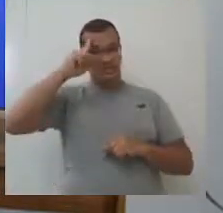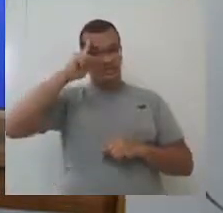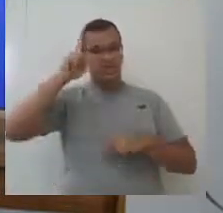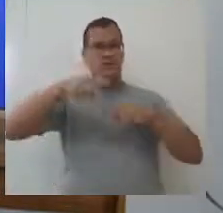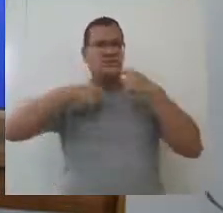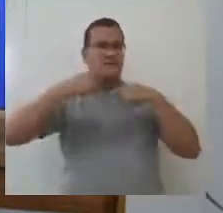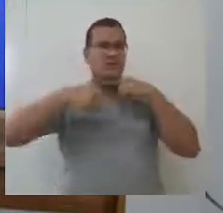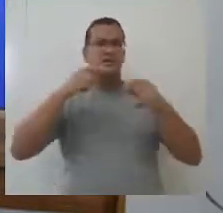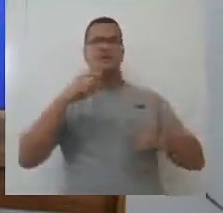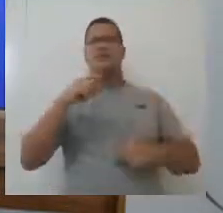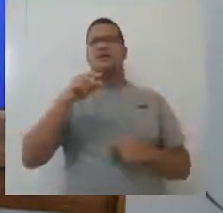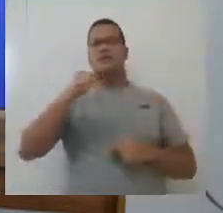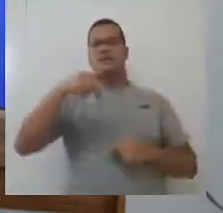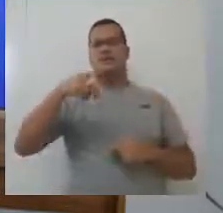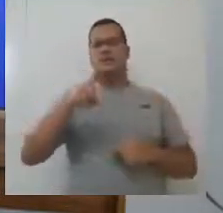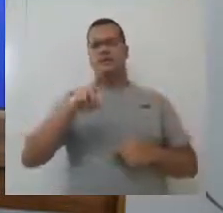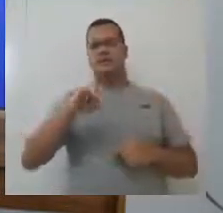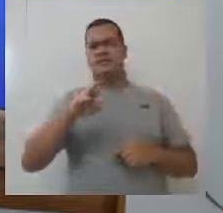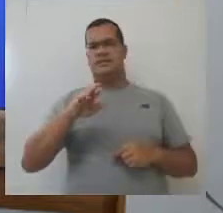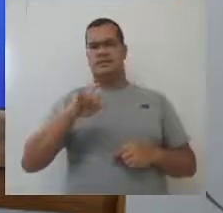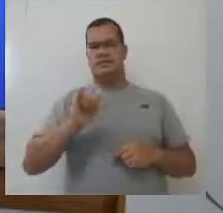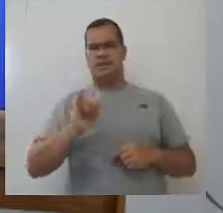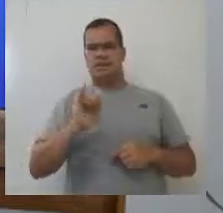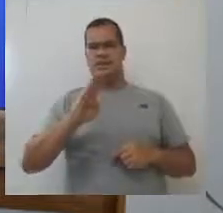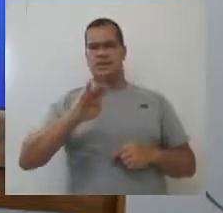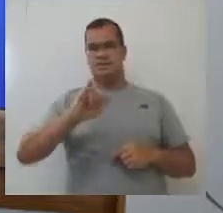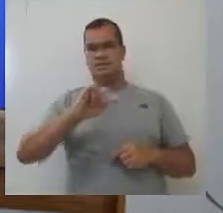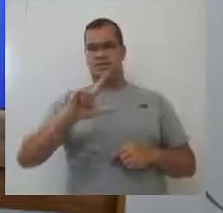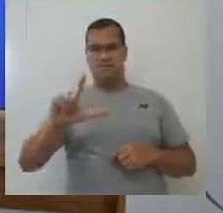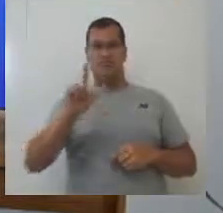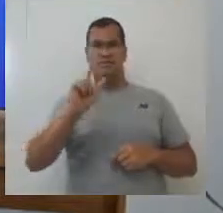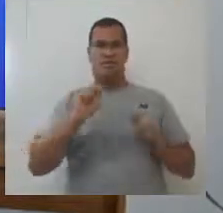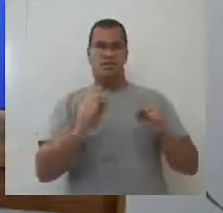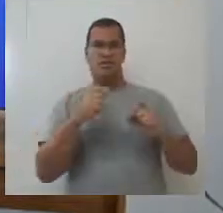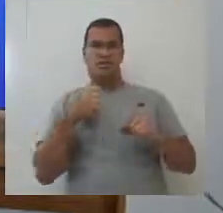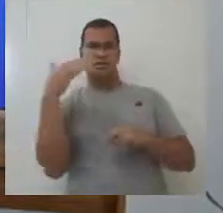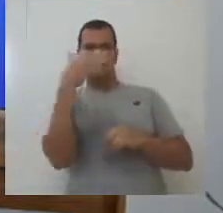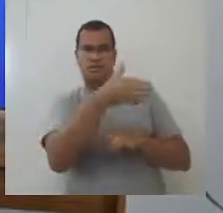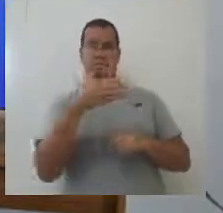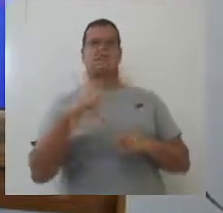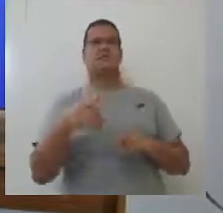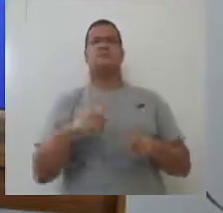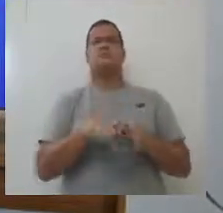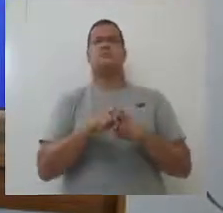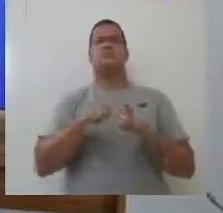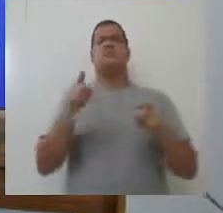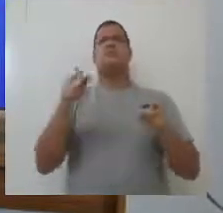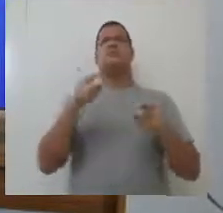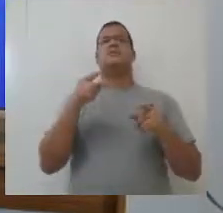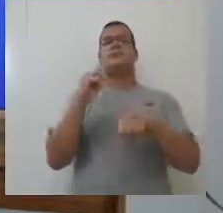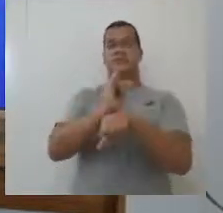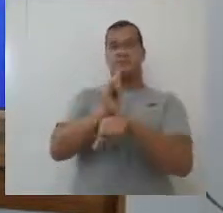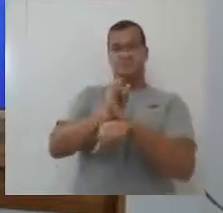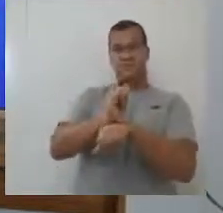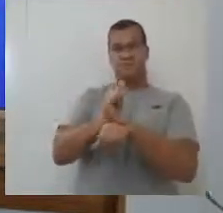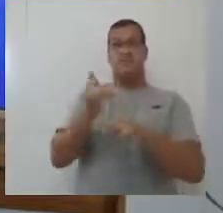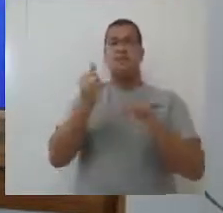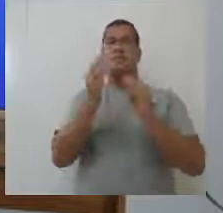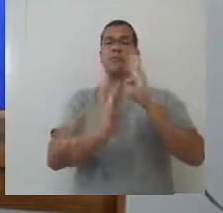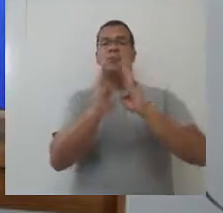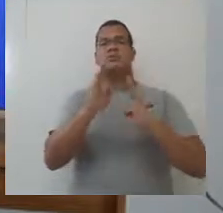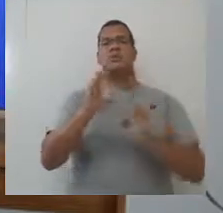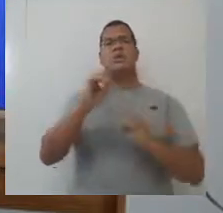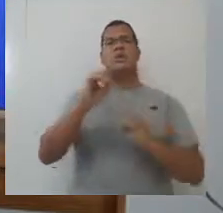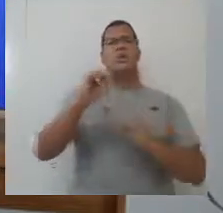dúvida lá no Andrei Bio, tá? E se você quiser adiantar o estudo da genética de vocês, vai lá no canal Biologia com Tubarão. Biologia com Tubarão. Tem gente